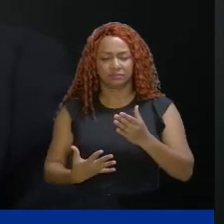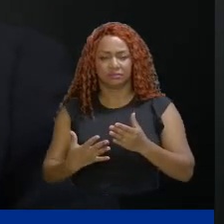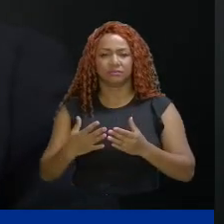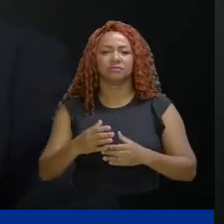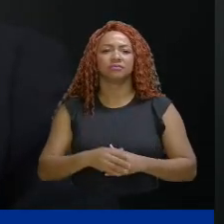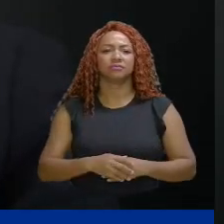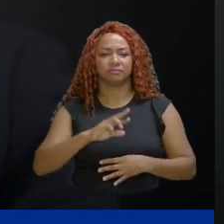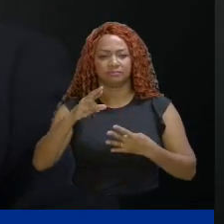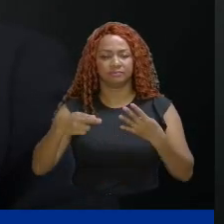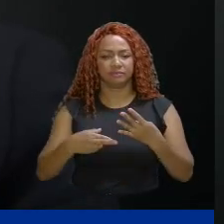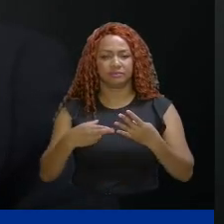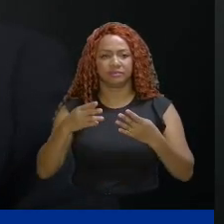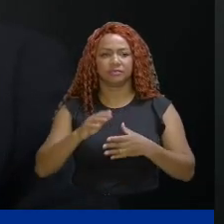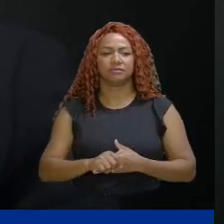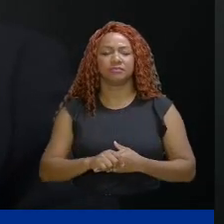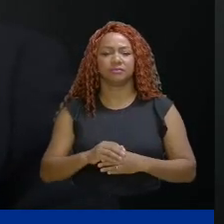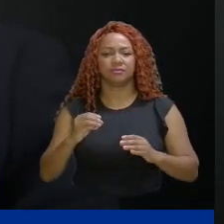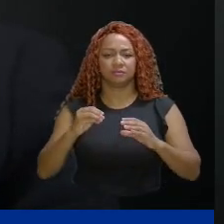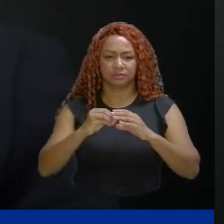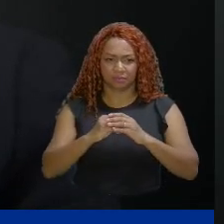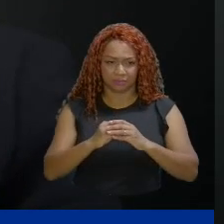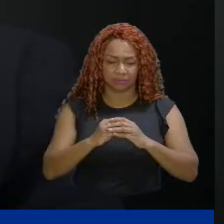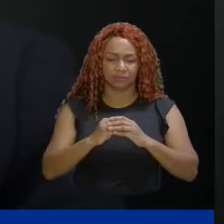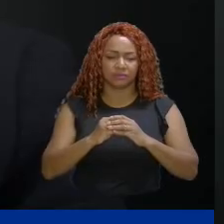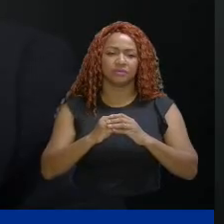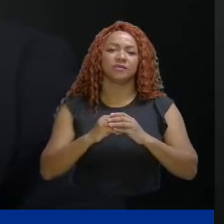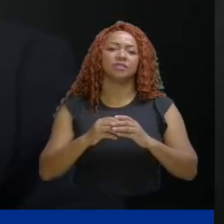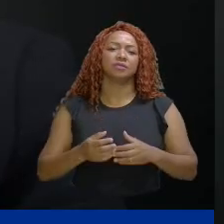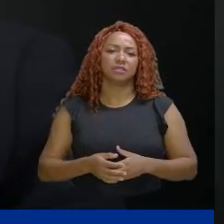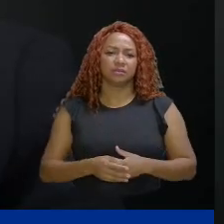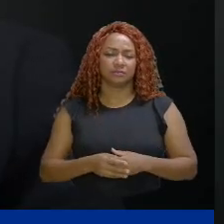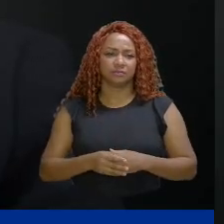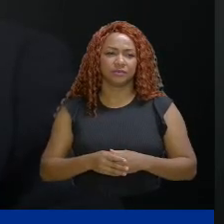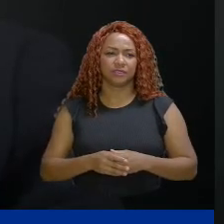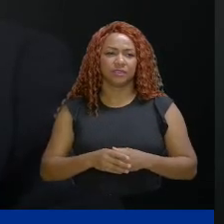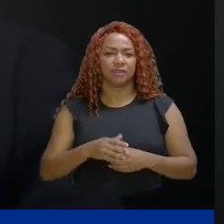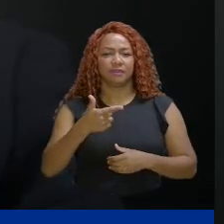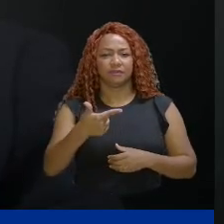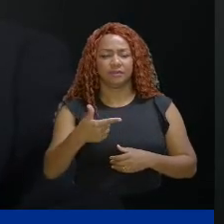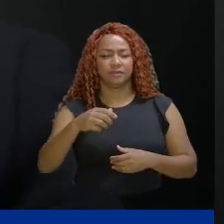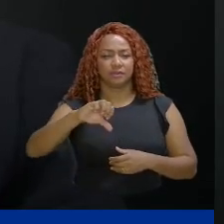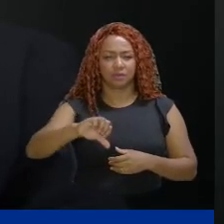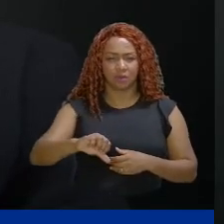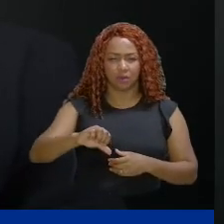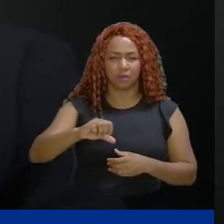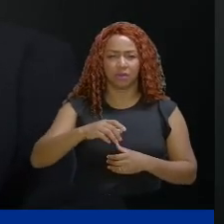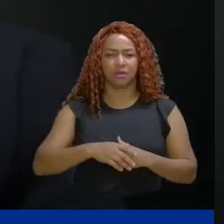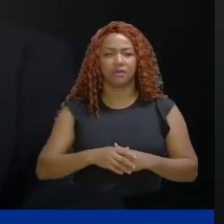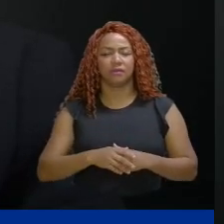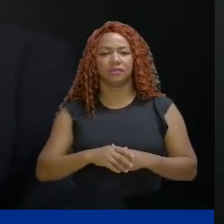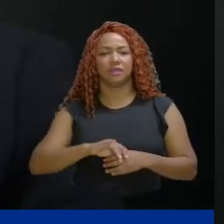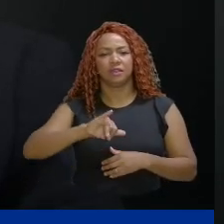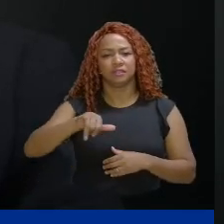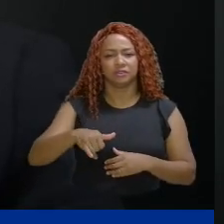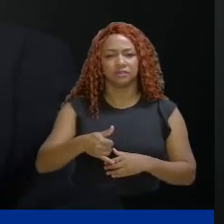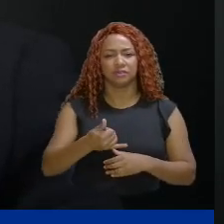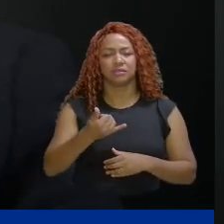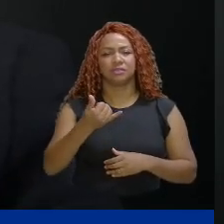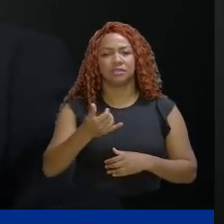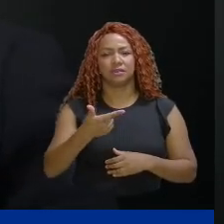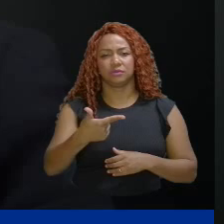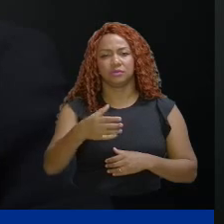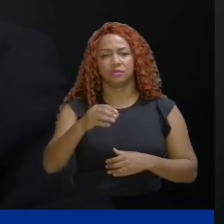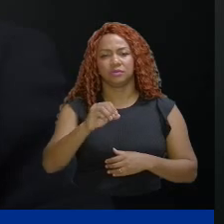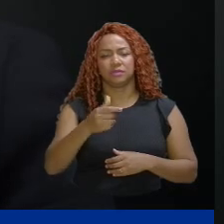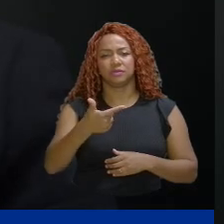desse agravo. O Tribunal Regional Eleitoral do Amapá, em data de 29 de 1 de 2025,